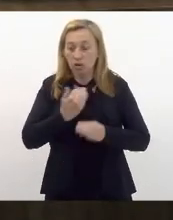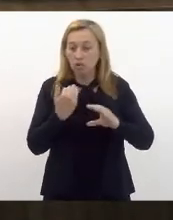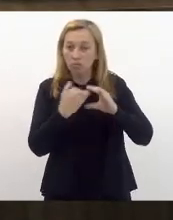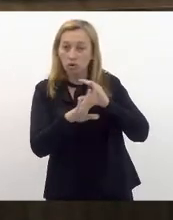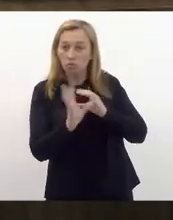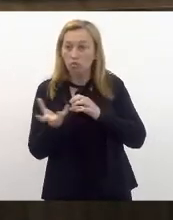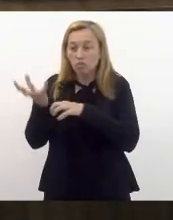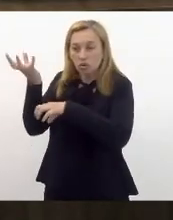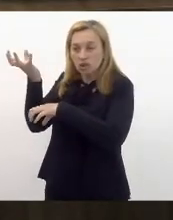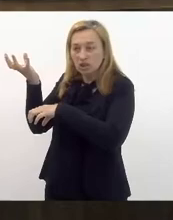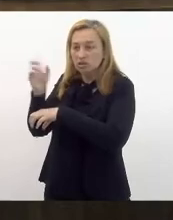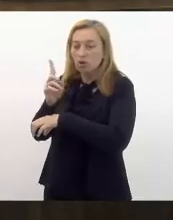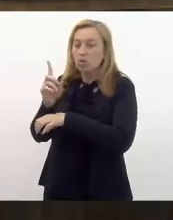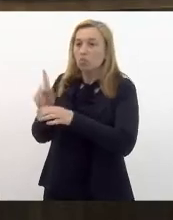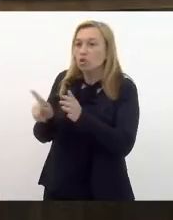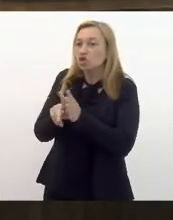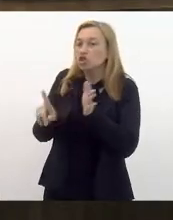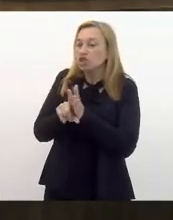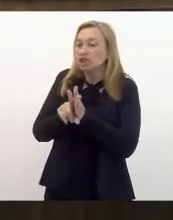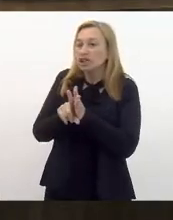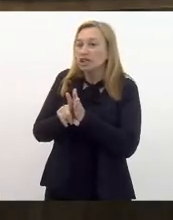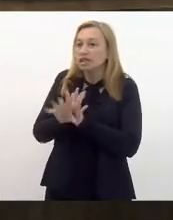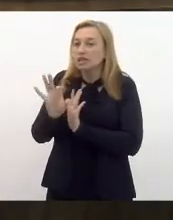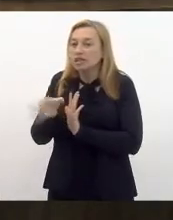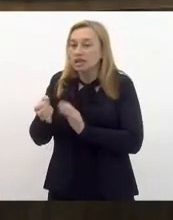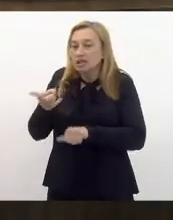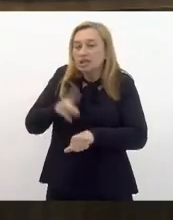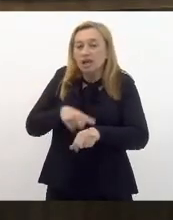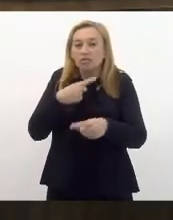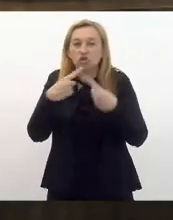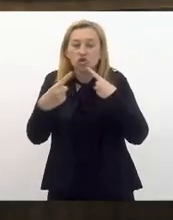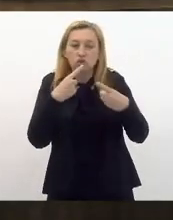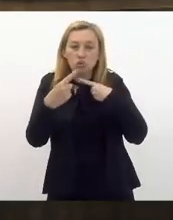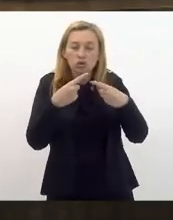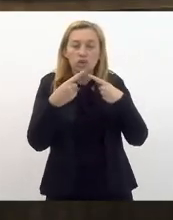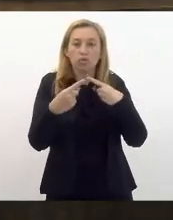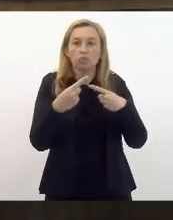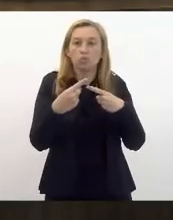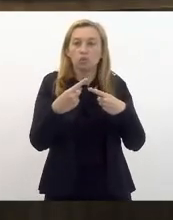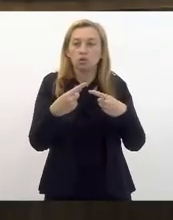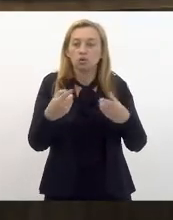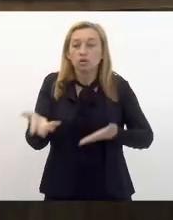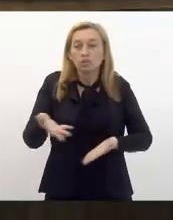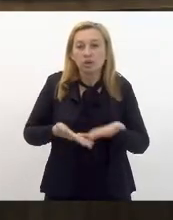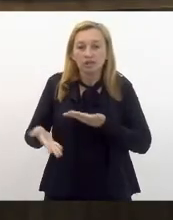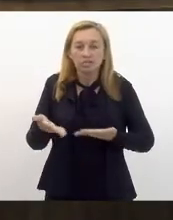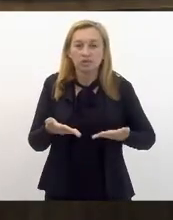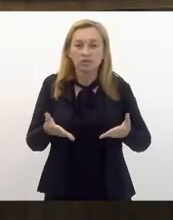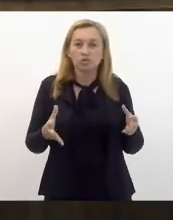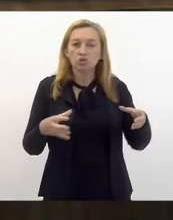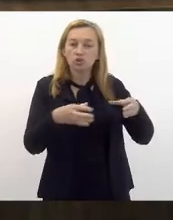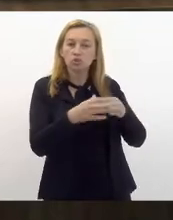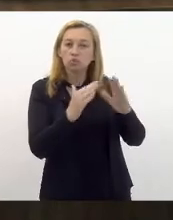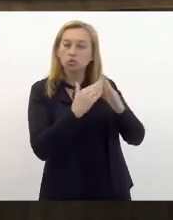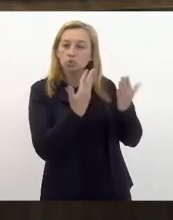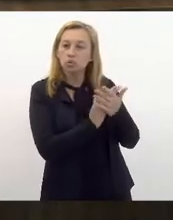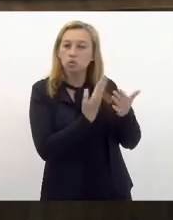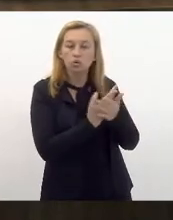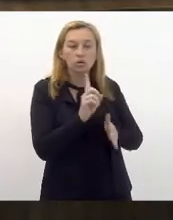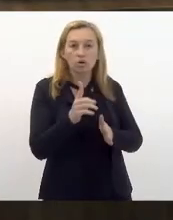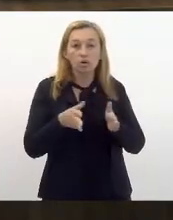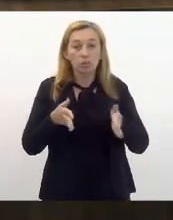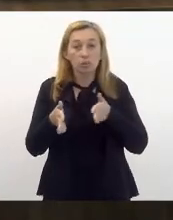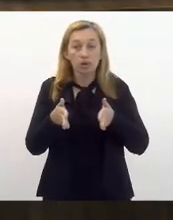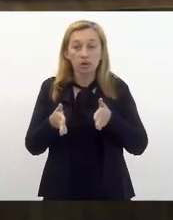não foram projeto de lei que garante tempo de debate participação da comunidade de escolares foi uma Medida